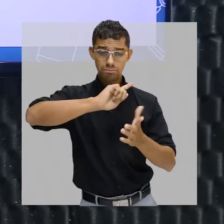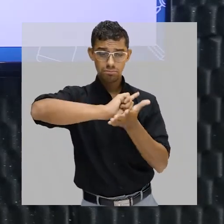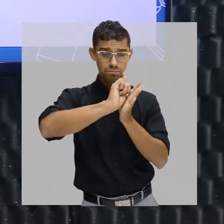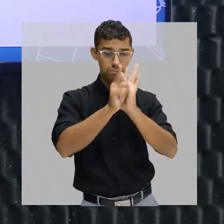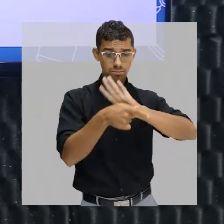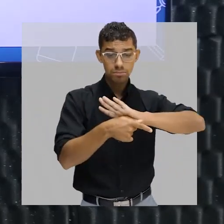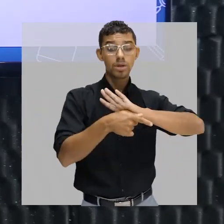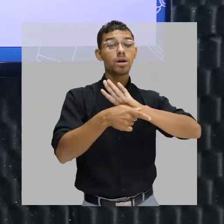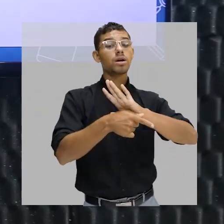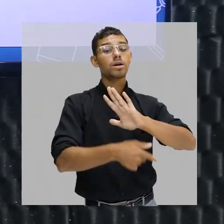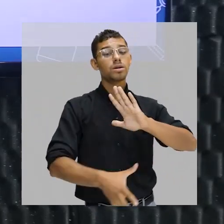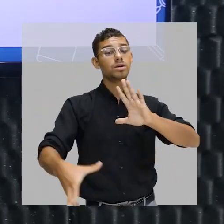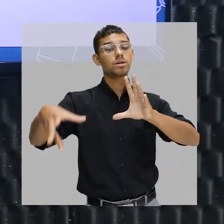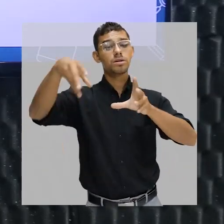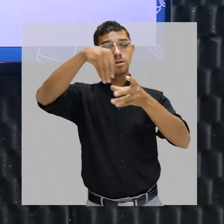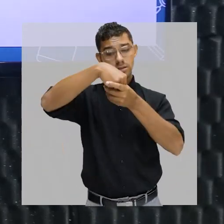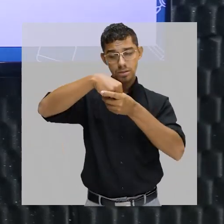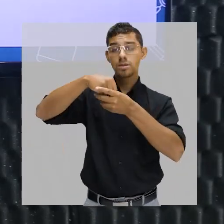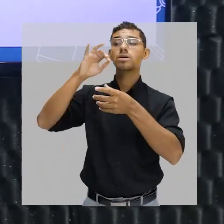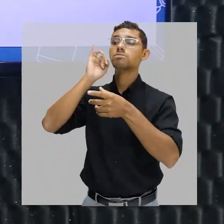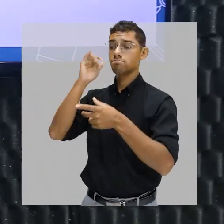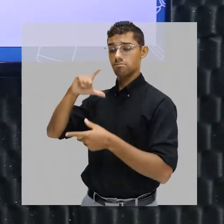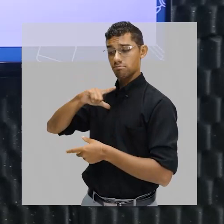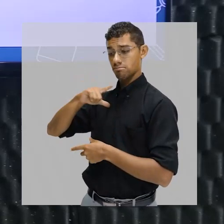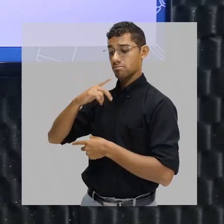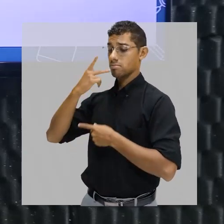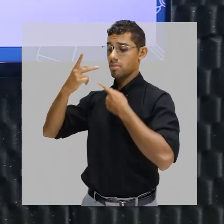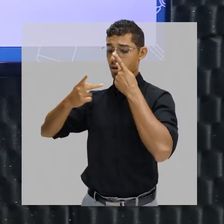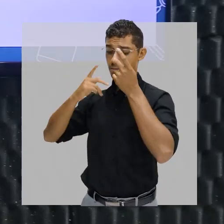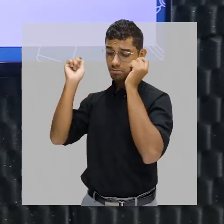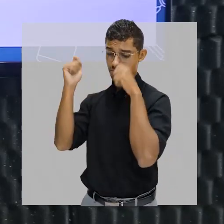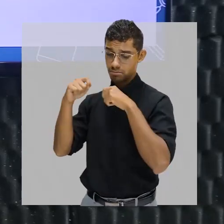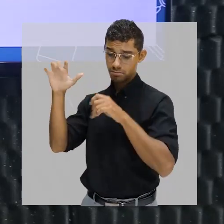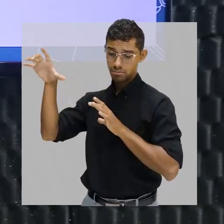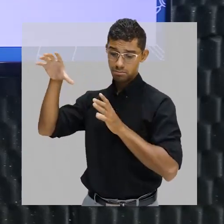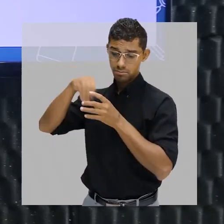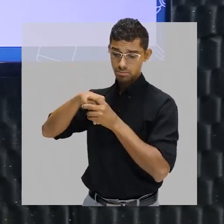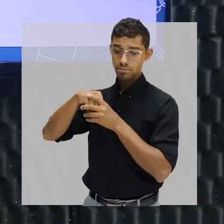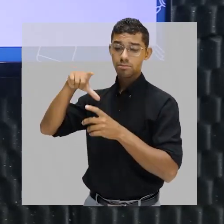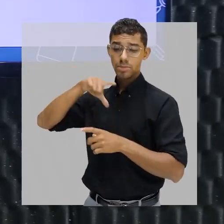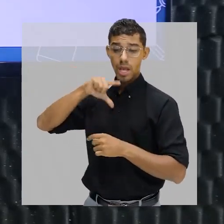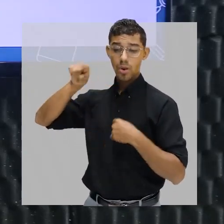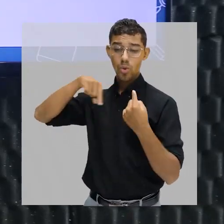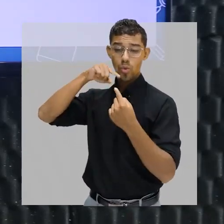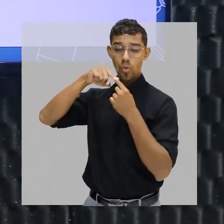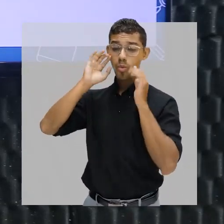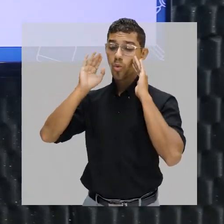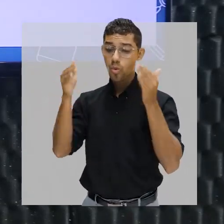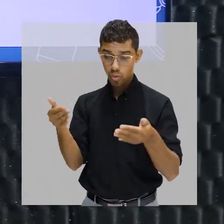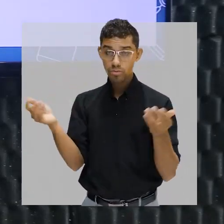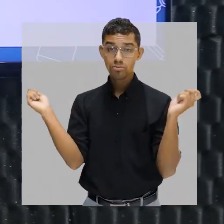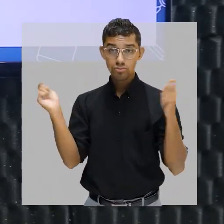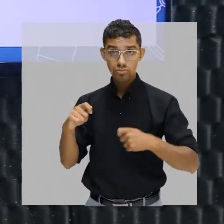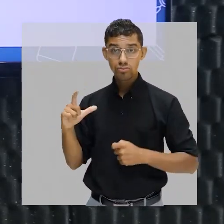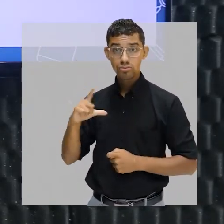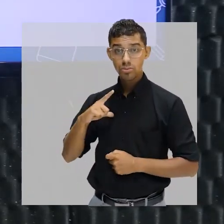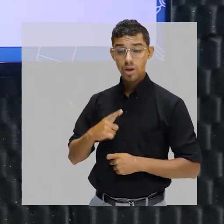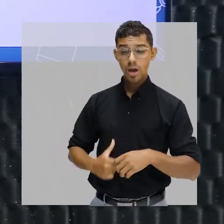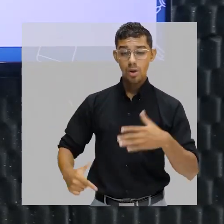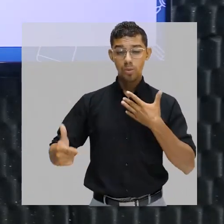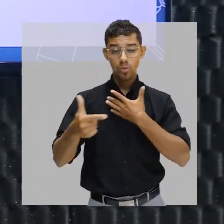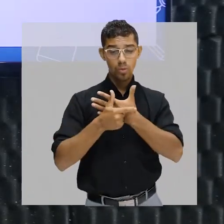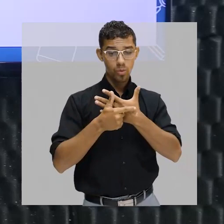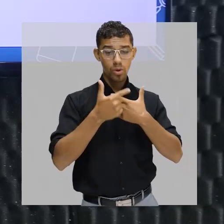por trás desse conto, por trás dessa fala, existe uma intenção. Então, as funções